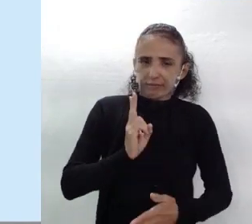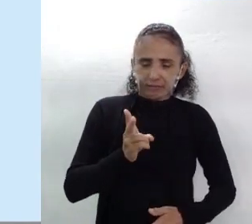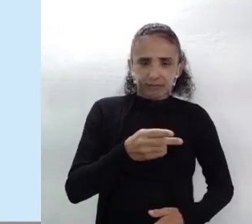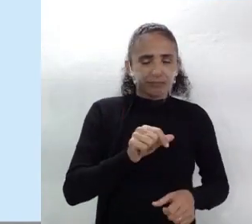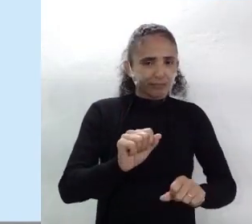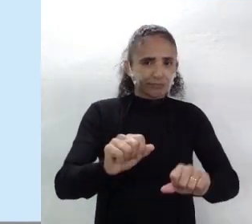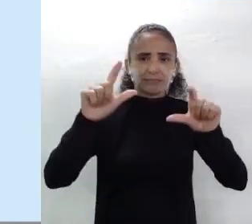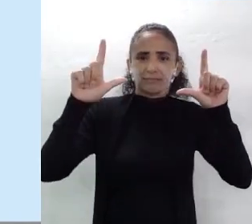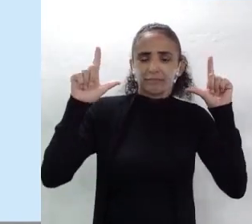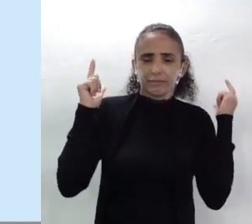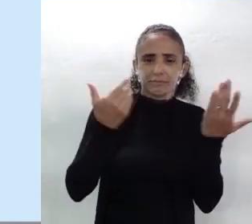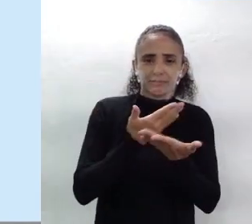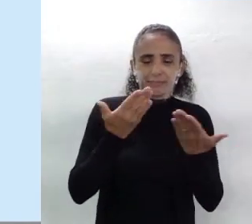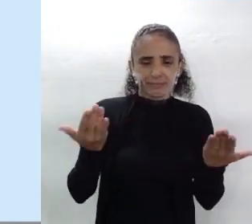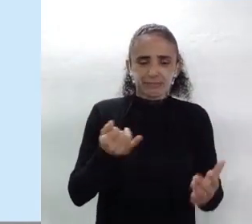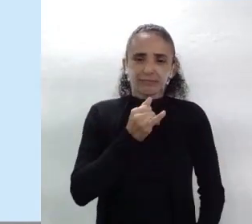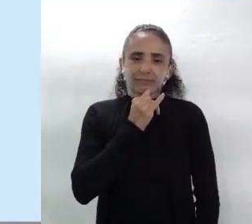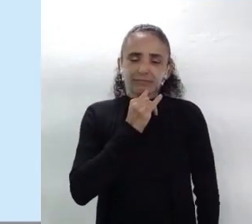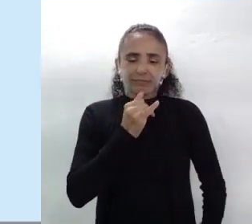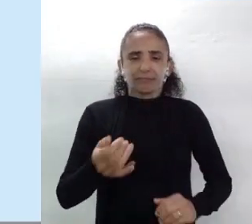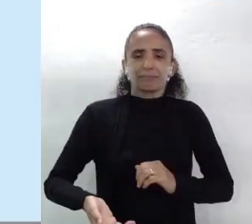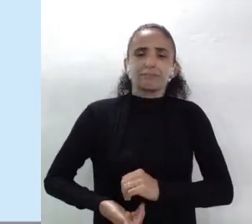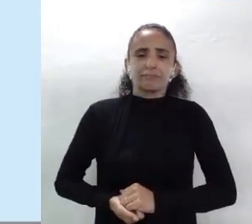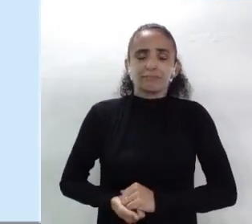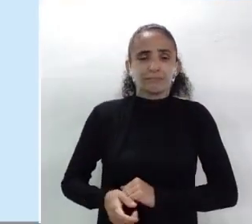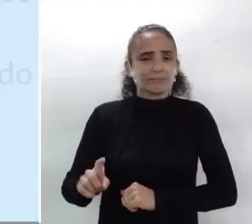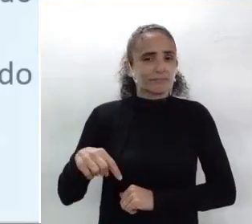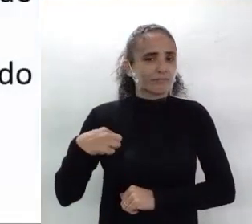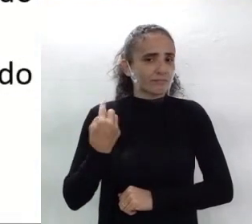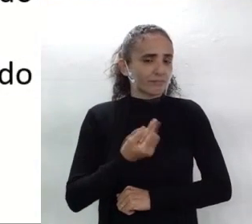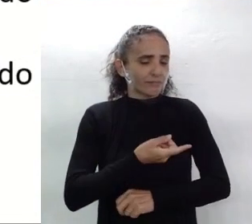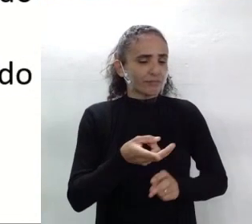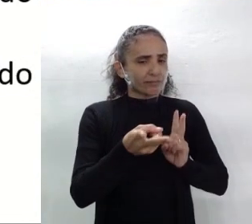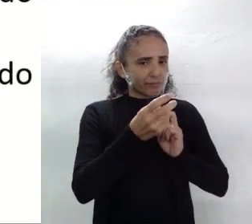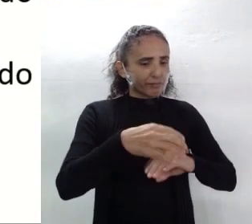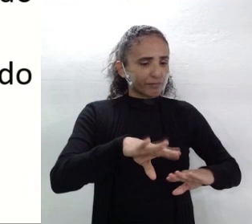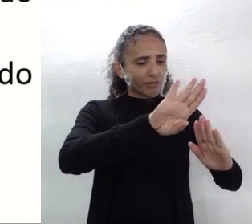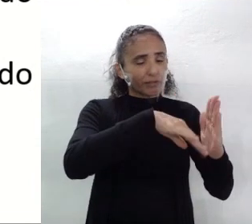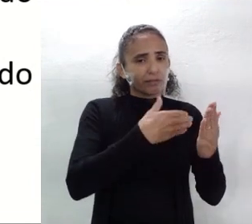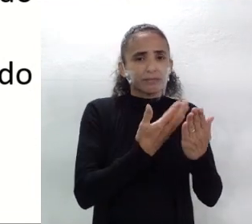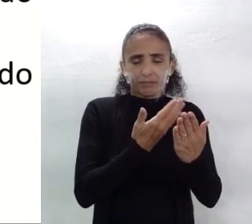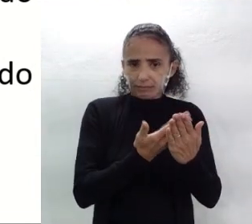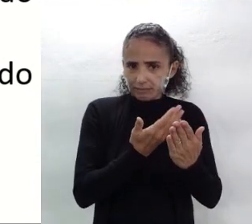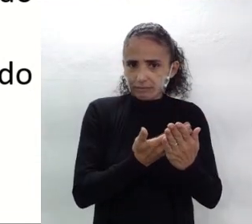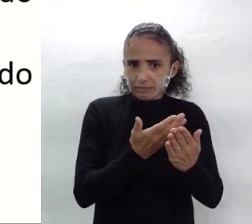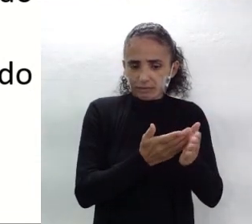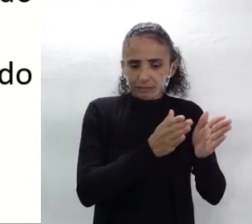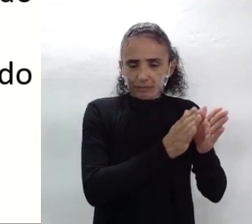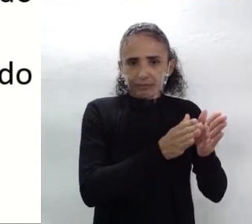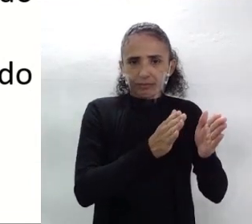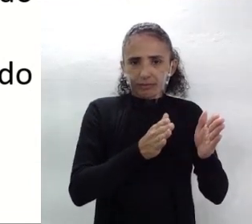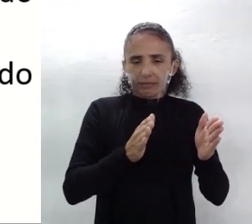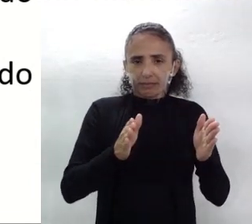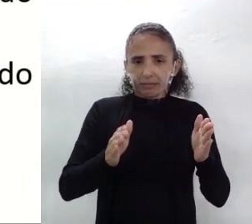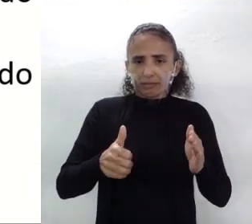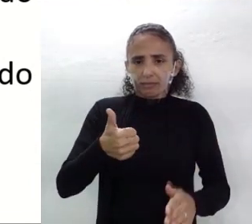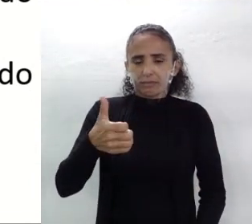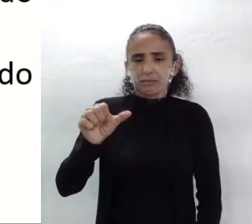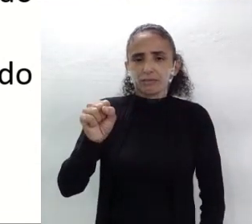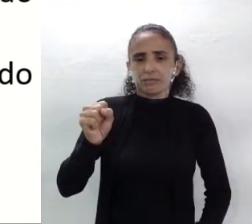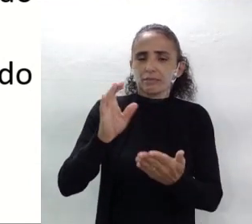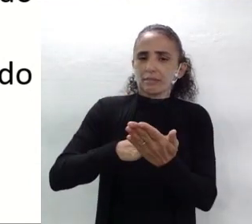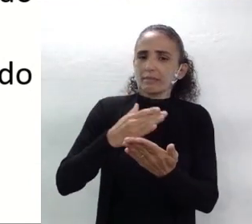na tela de vocês este exemplo. Nós temos que em uma escola serão distribuídos